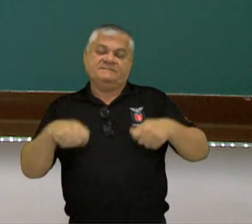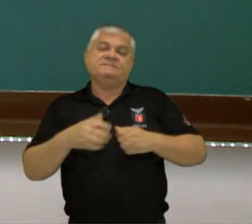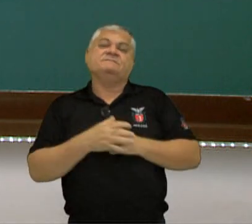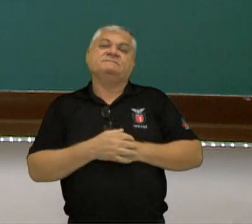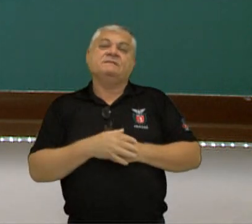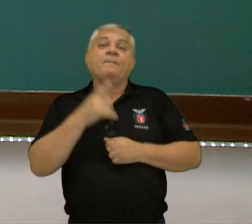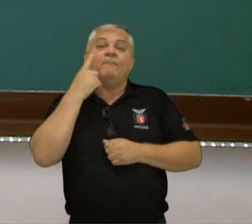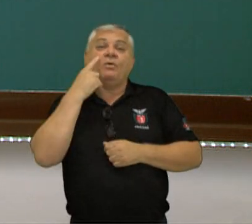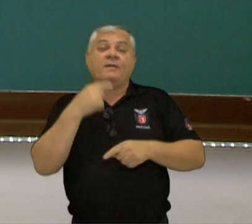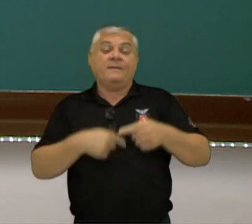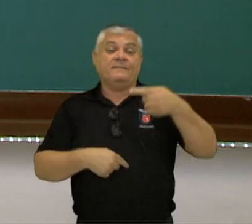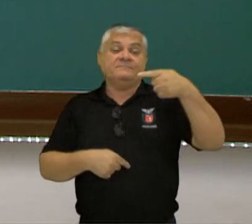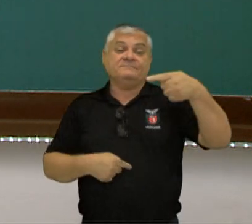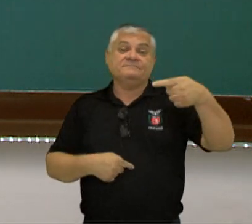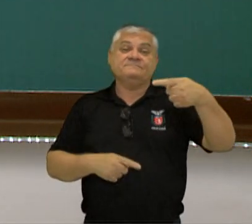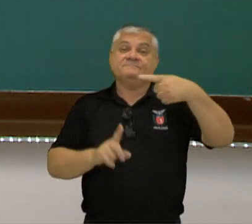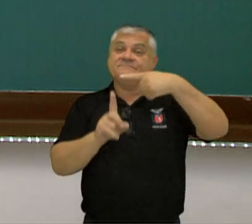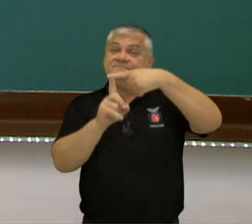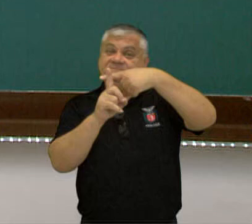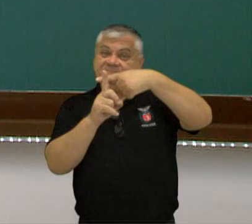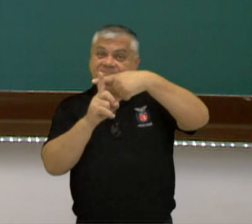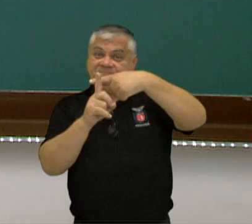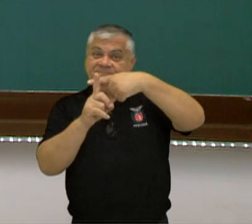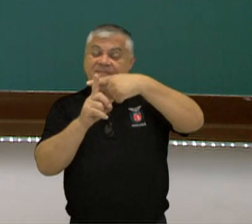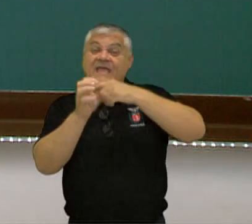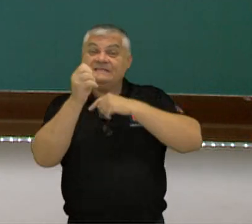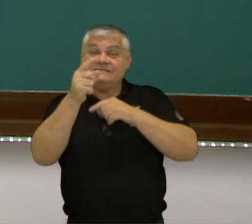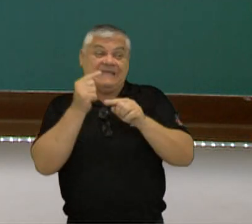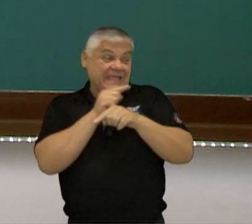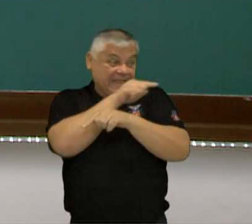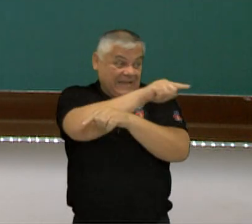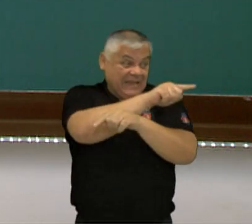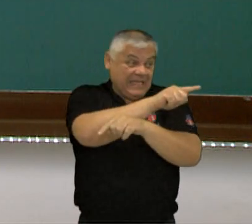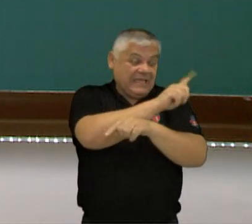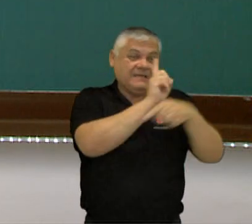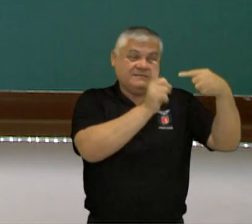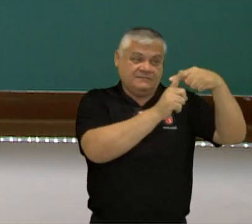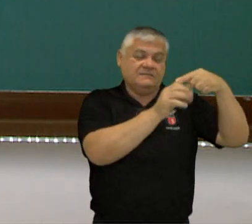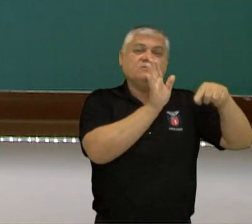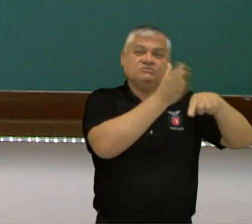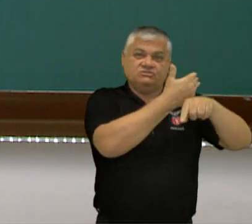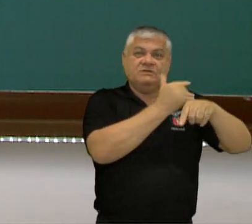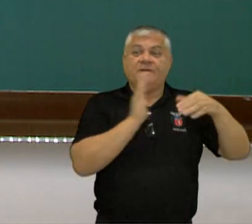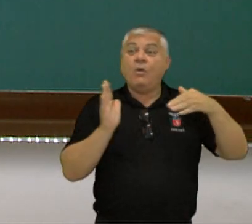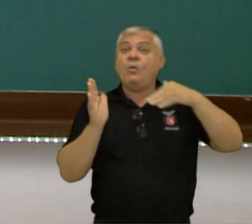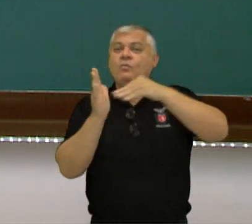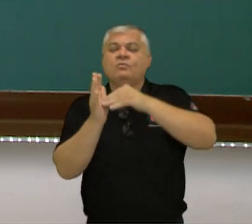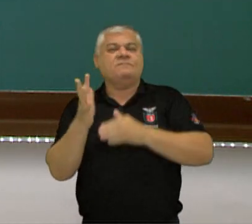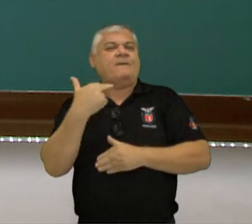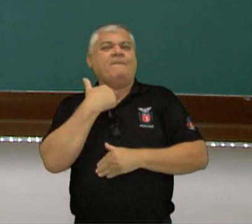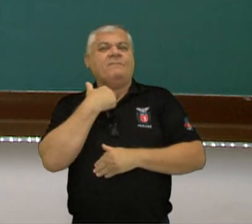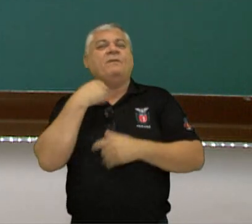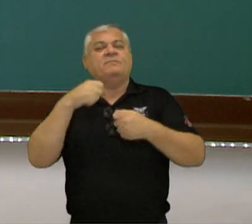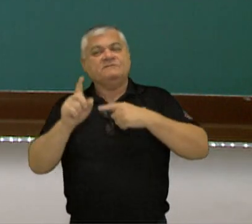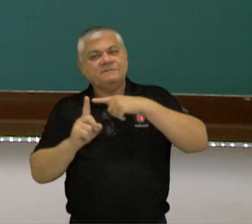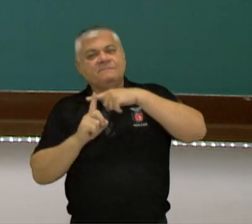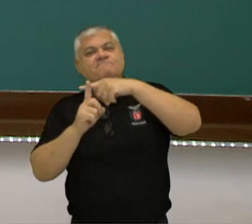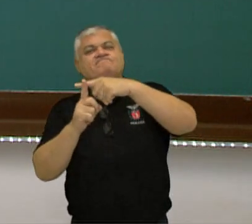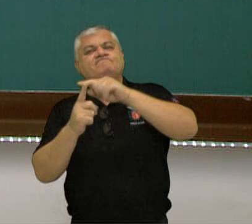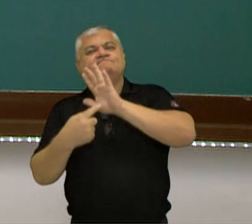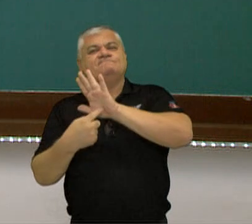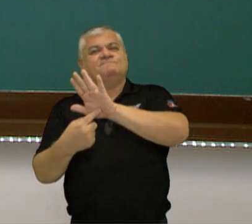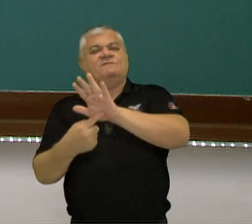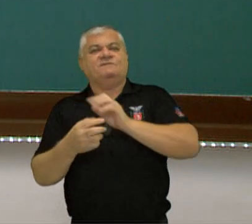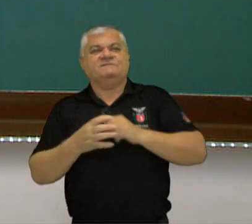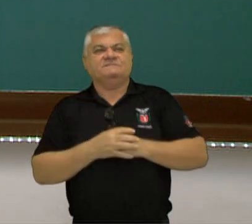aparecer. Ele só fica escondido se for lá no início da expressão, tá? Então, no meio da expressão ele tem que aparecer. Eu tenho que saber que conta que está